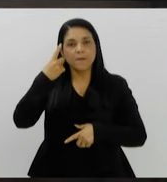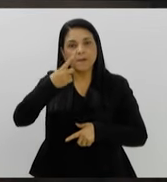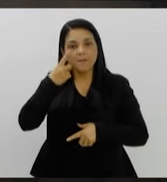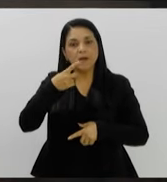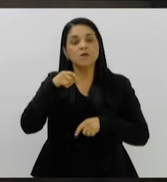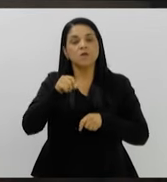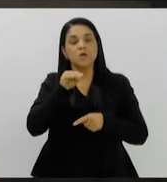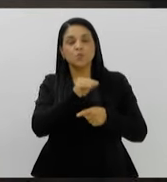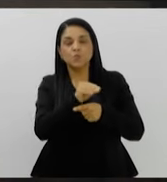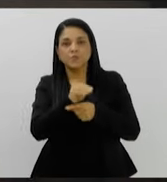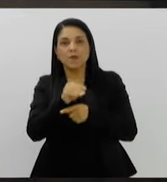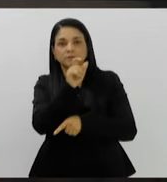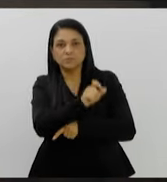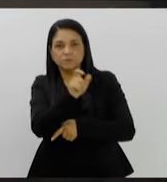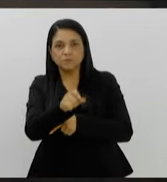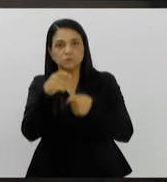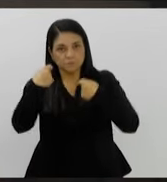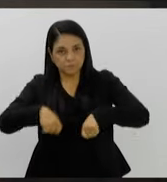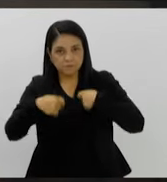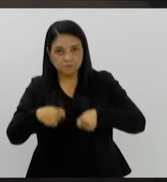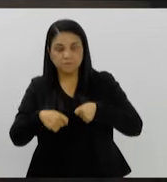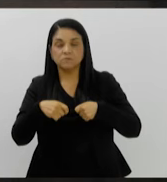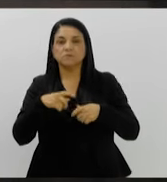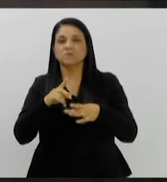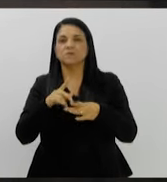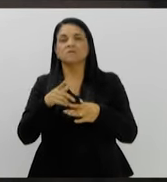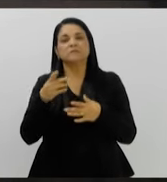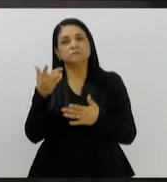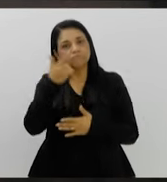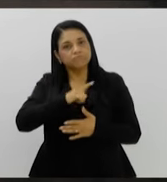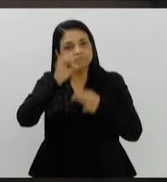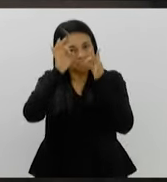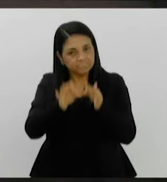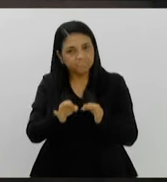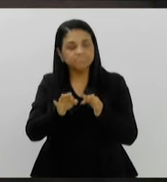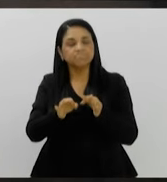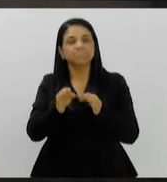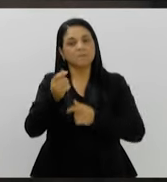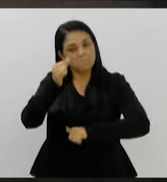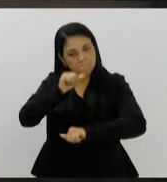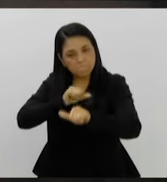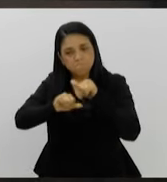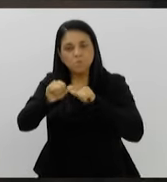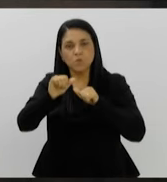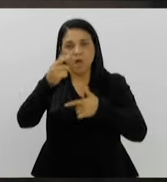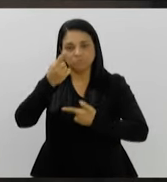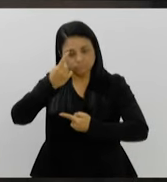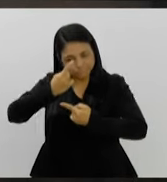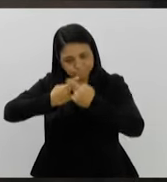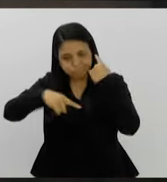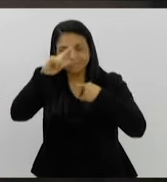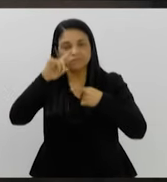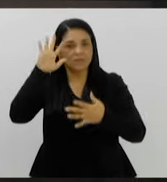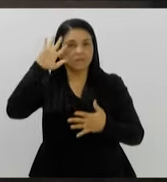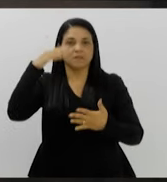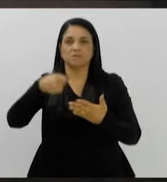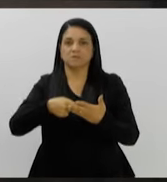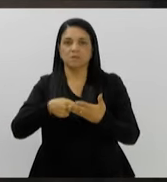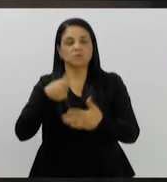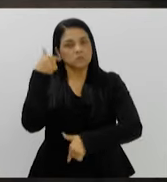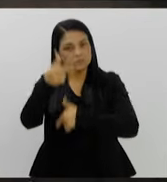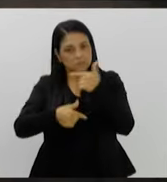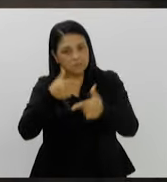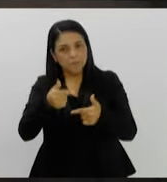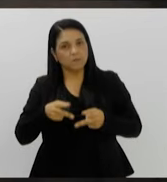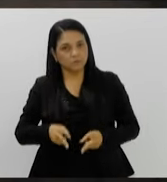mais precisam e eu tenho certeza que em breve a gente vai conseguir reverter essa decisão continuar trabalhando em prol das